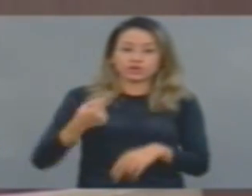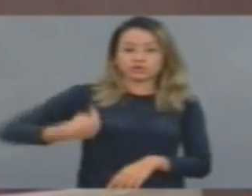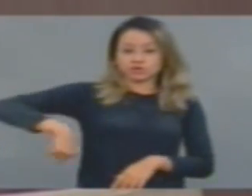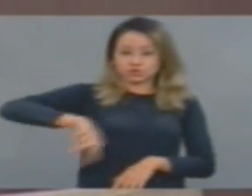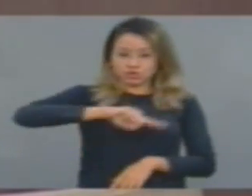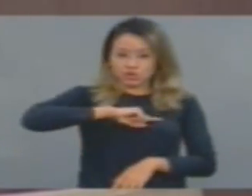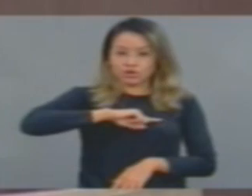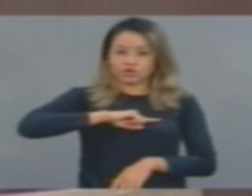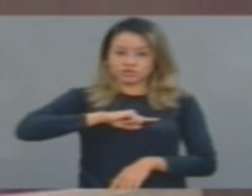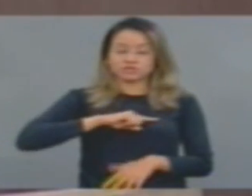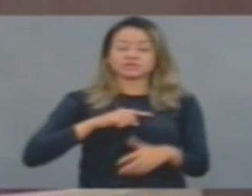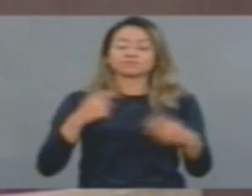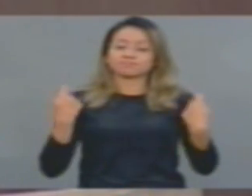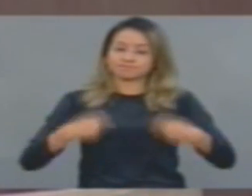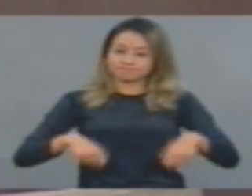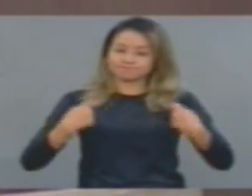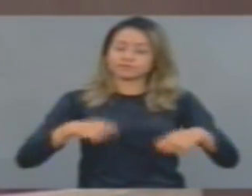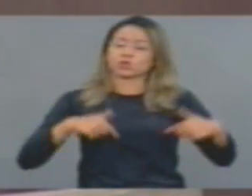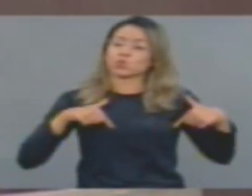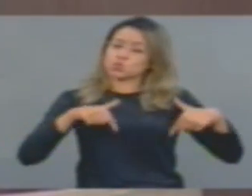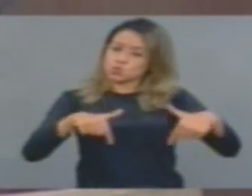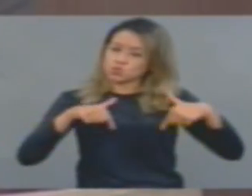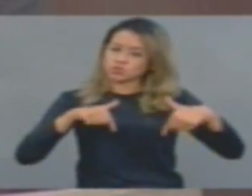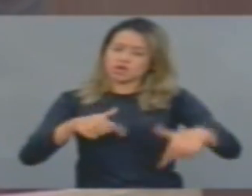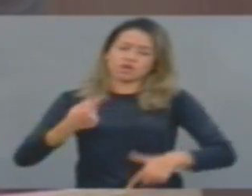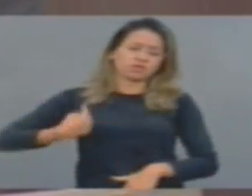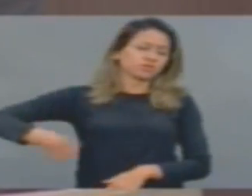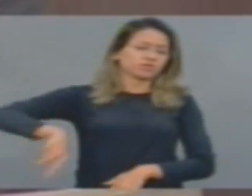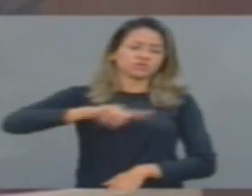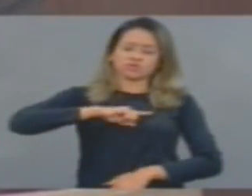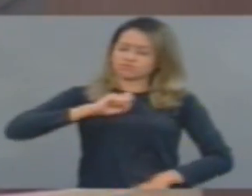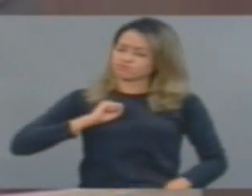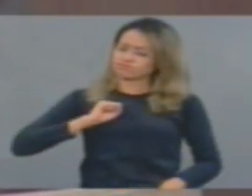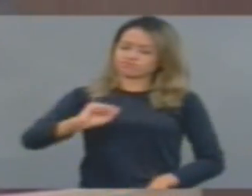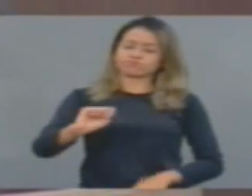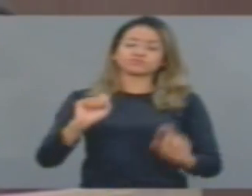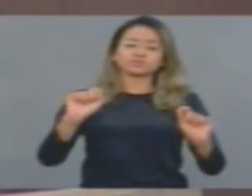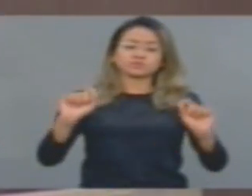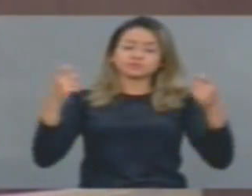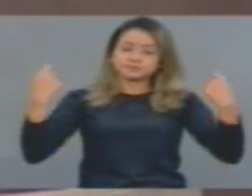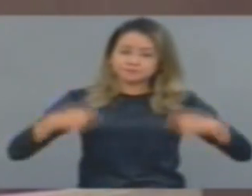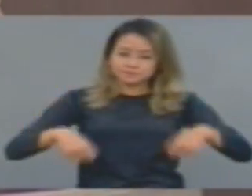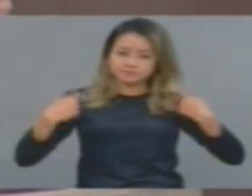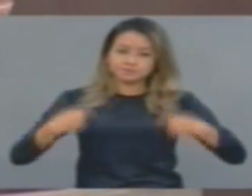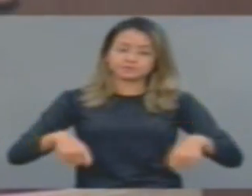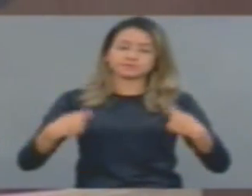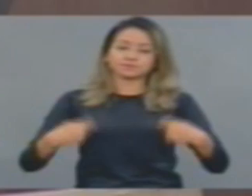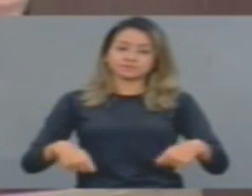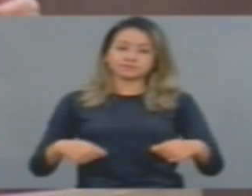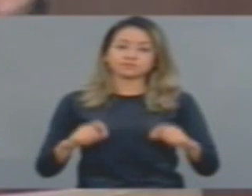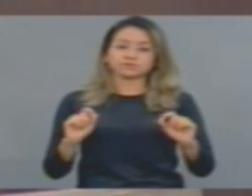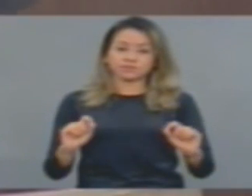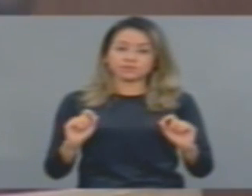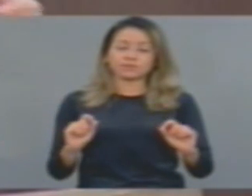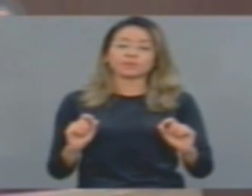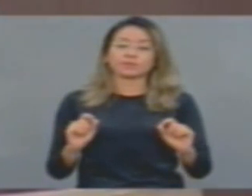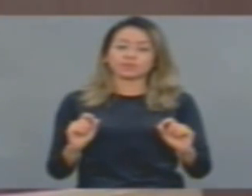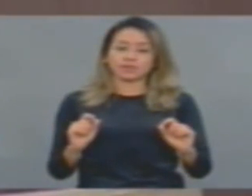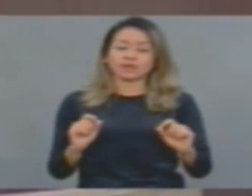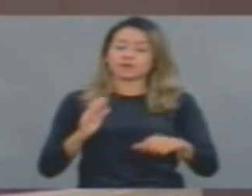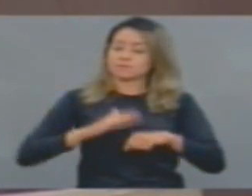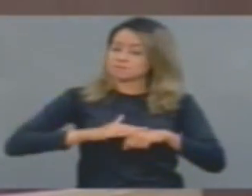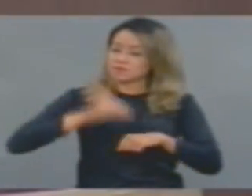o nosso mandato tem reiteradas vezes colocado a necessidade de